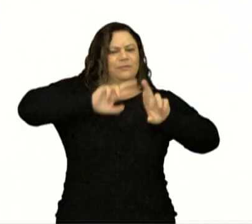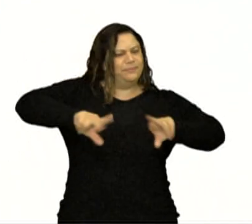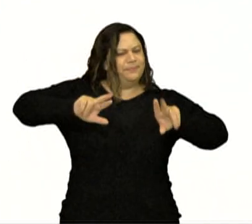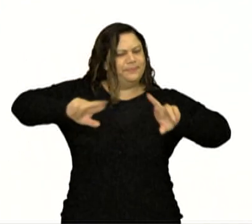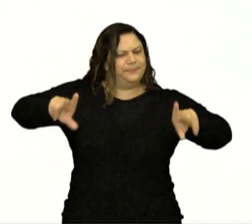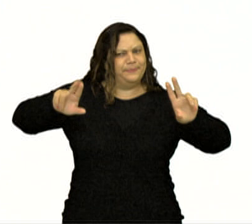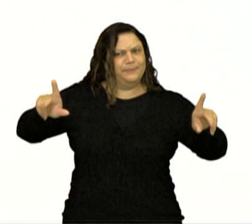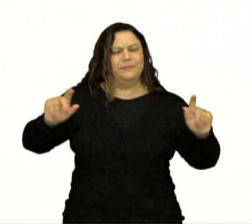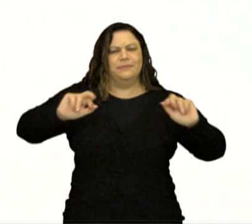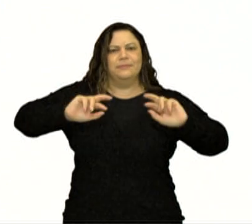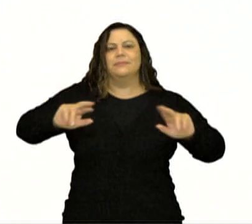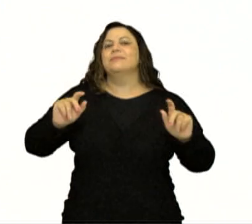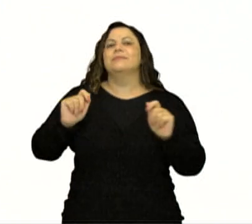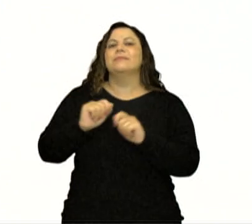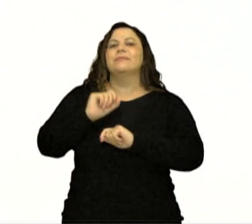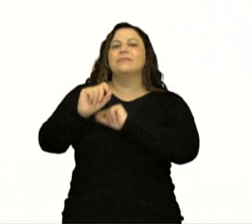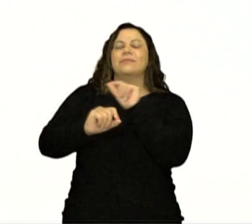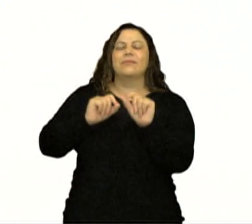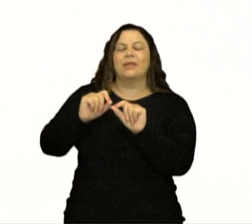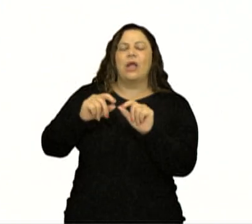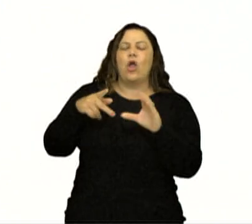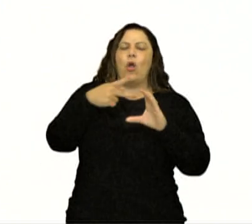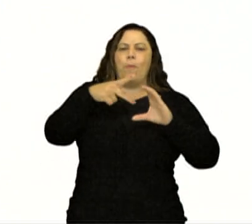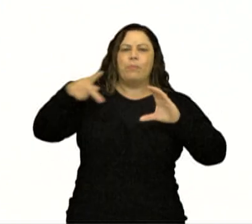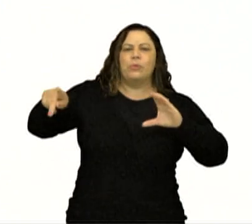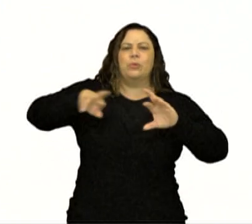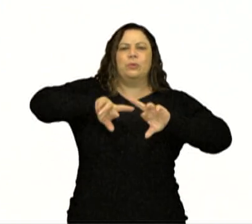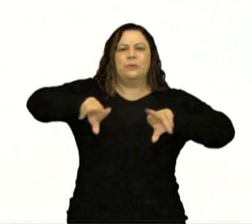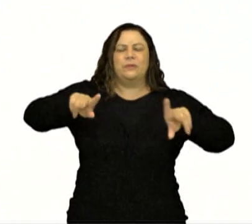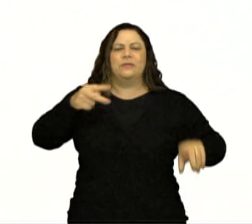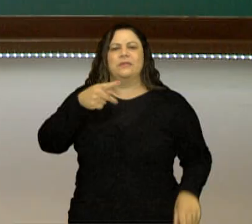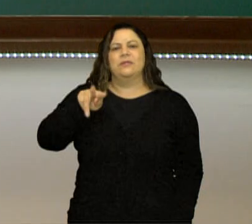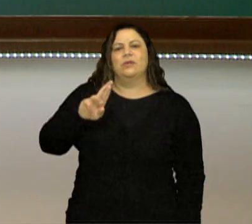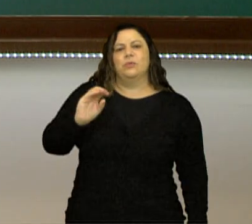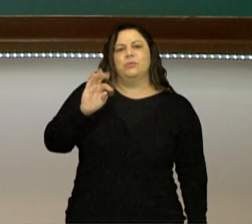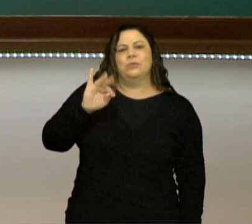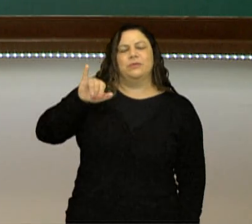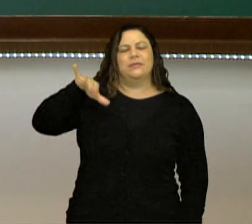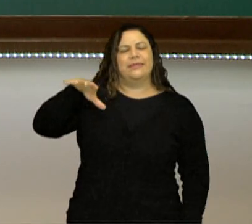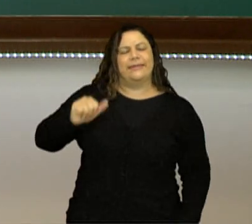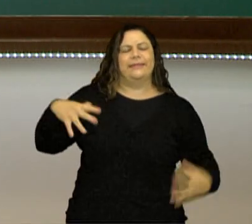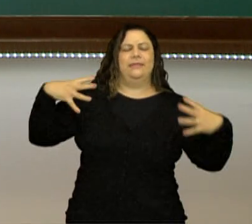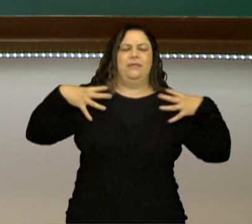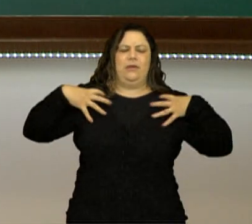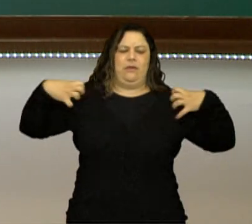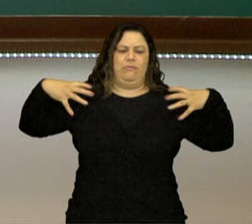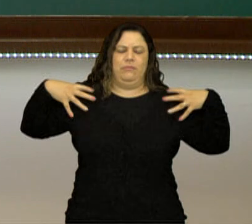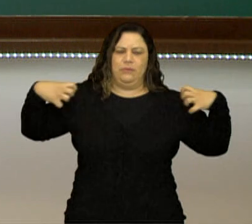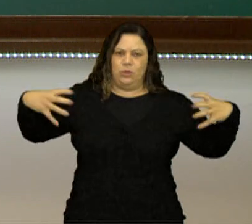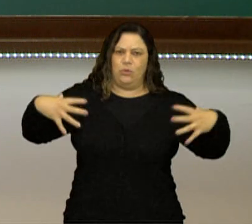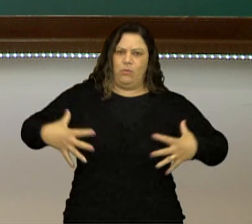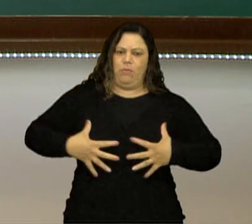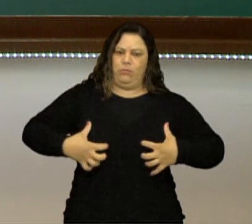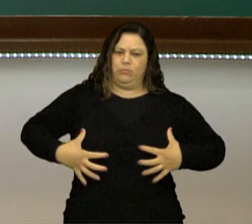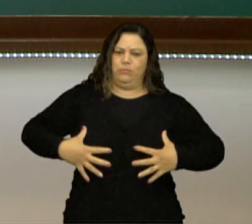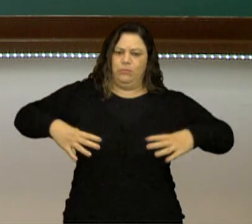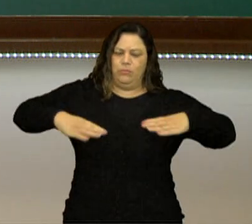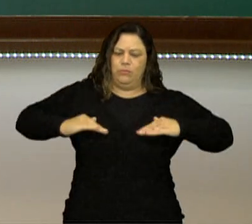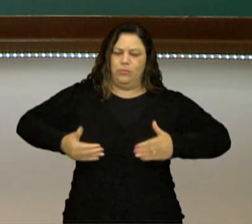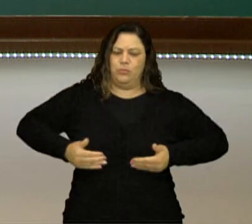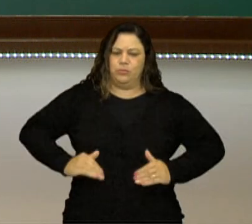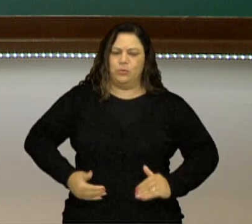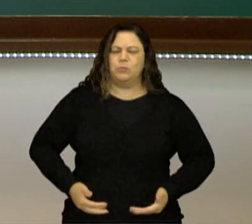infinidade enorme, proteínas que vão constituir aí nossos músculos, né? Estruturais, portanto,